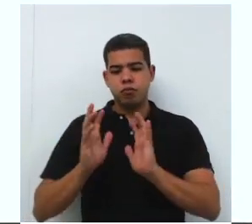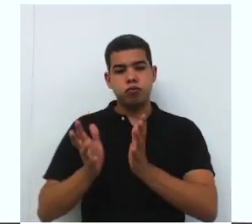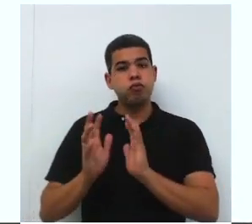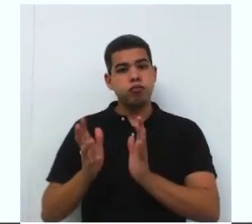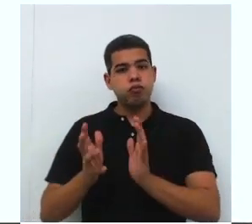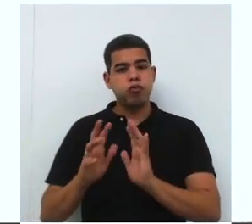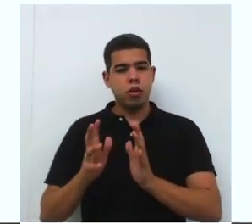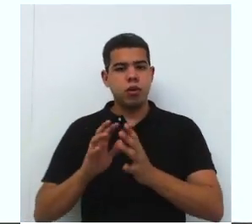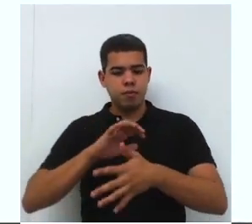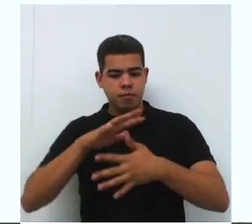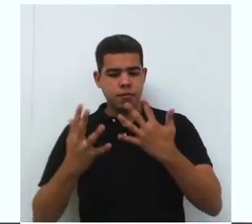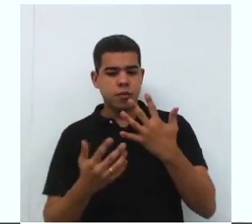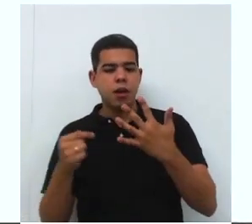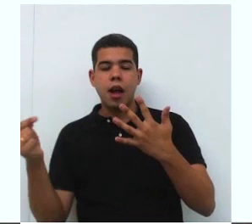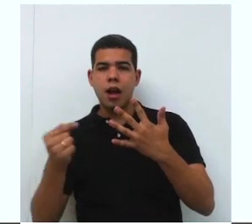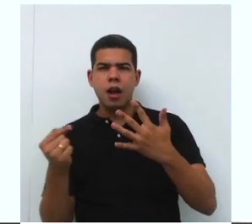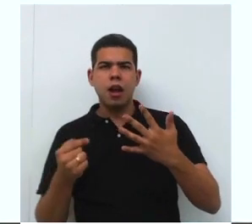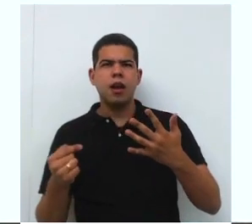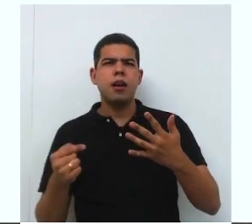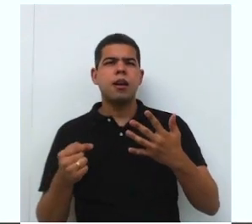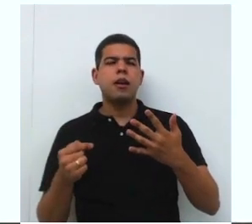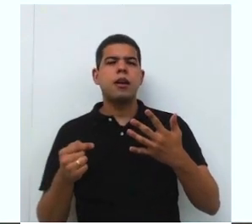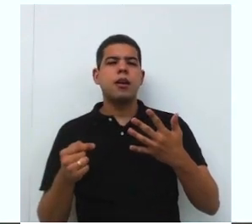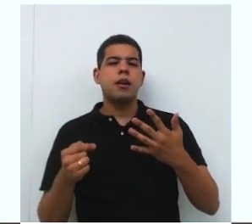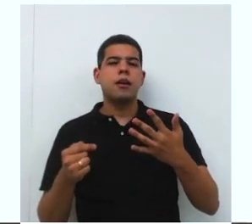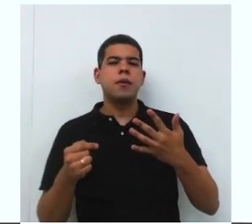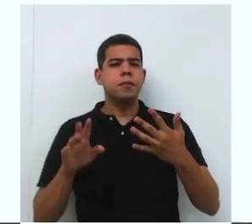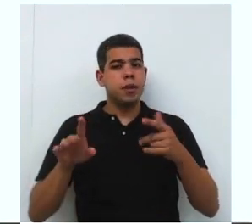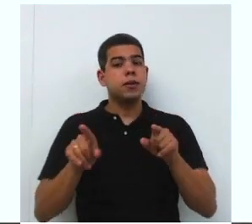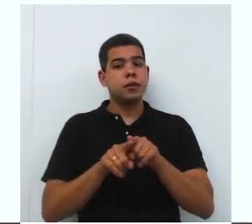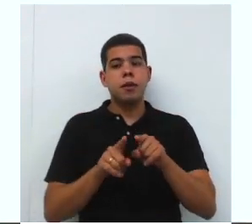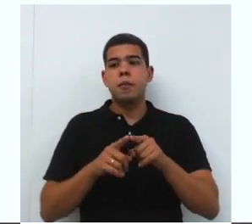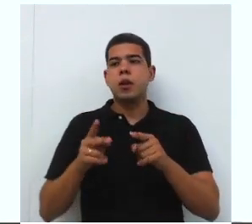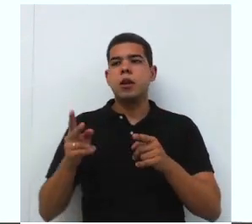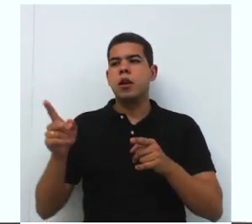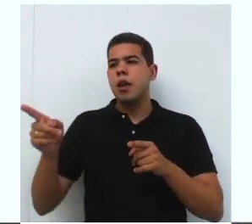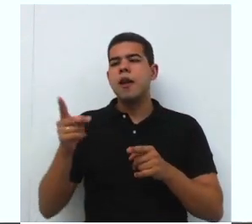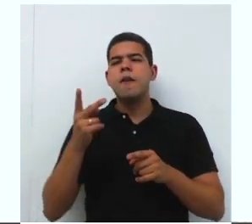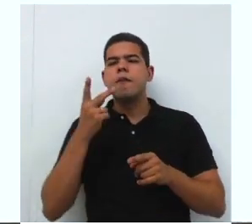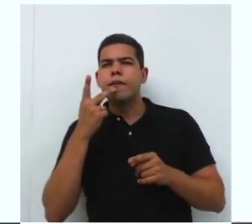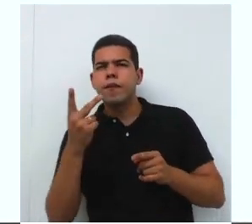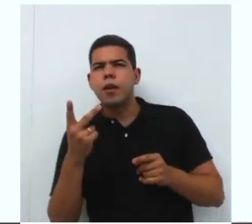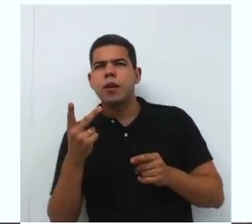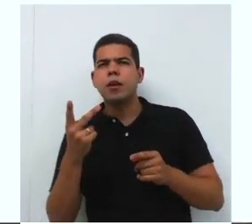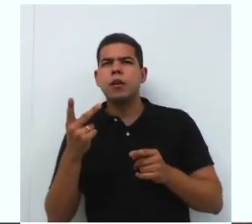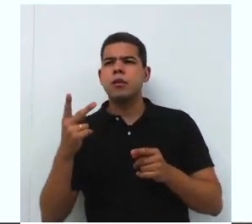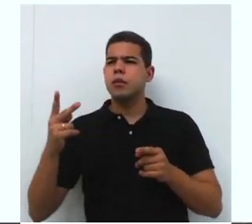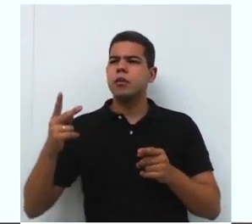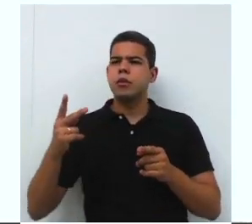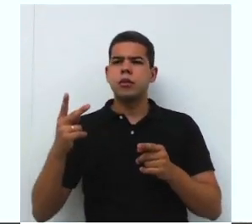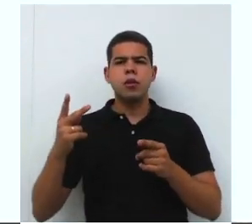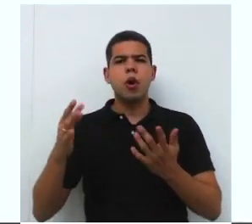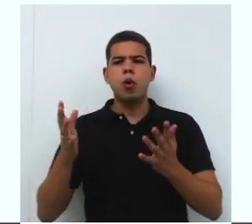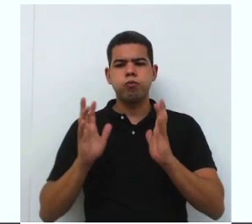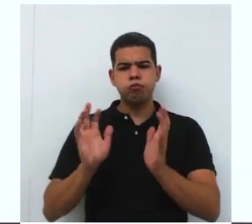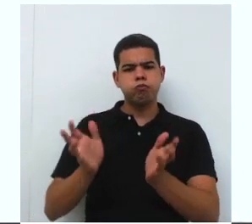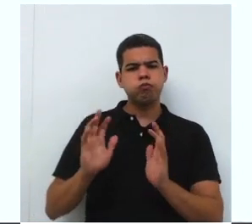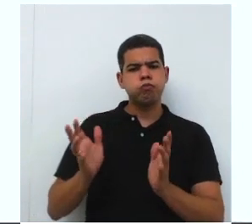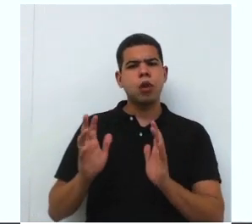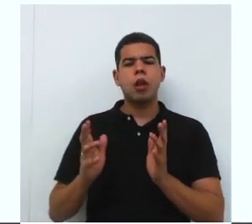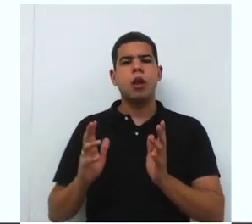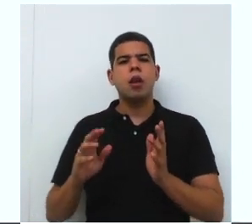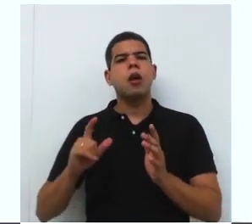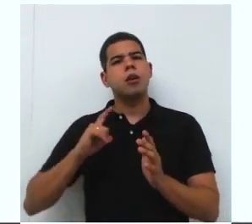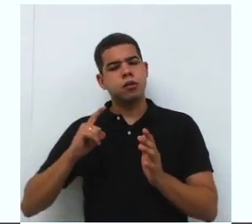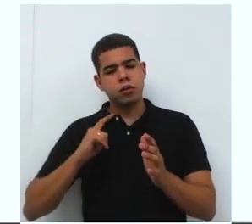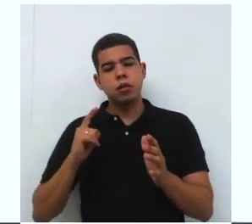dos sinais, Libras, mas o que? A fala é essencial para você o quê? Você poder formar grupos, você fazer parte